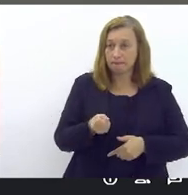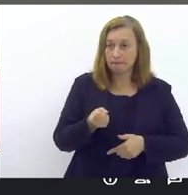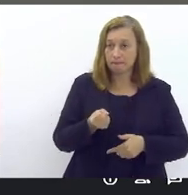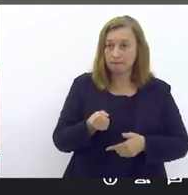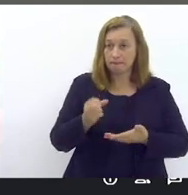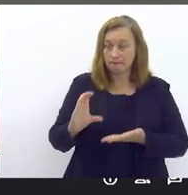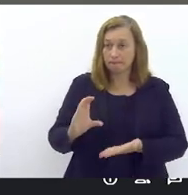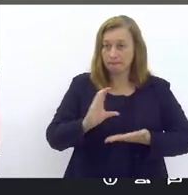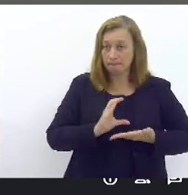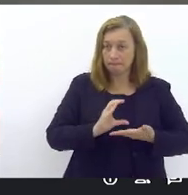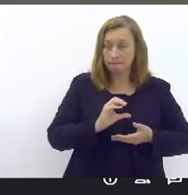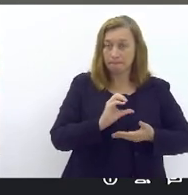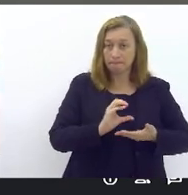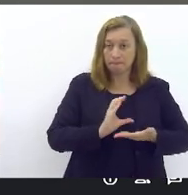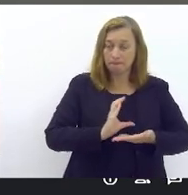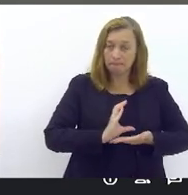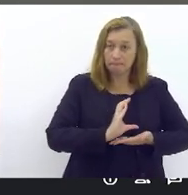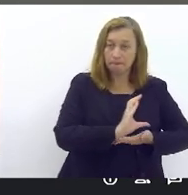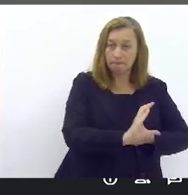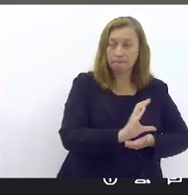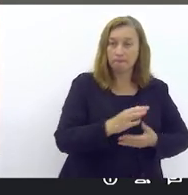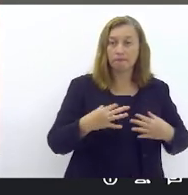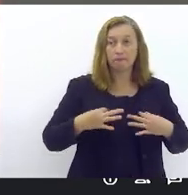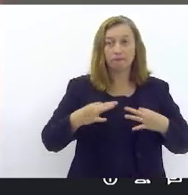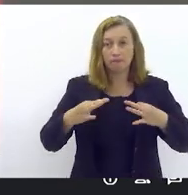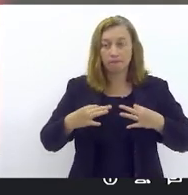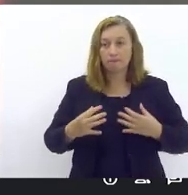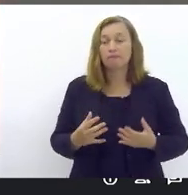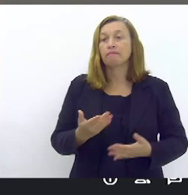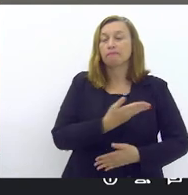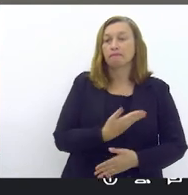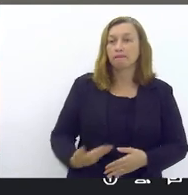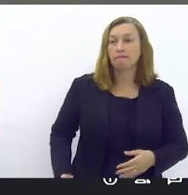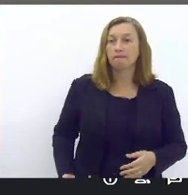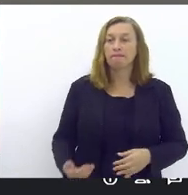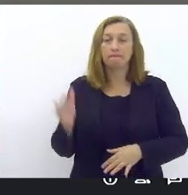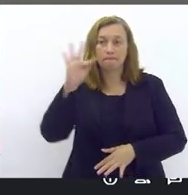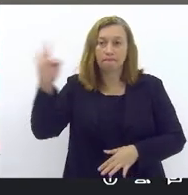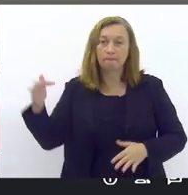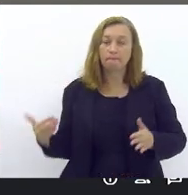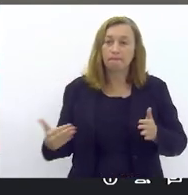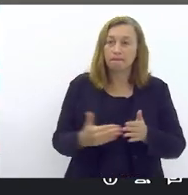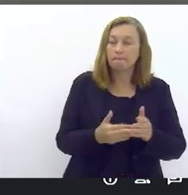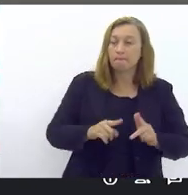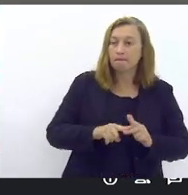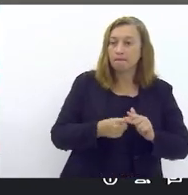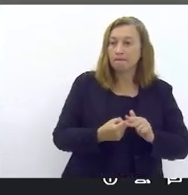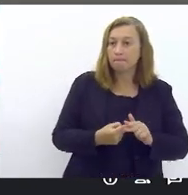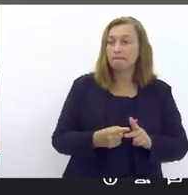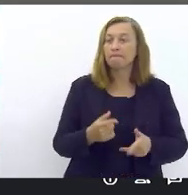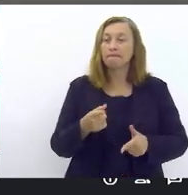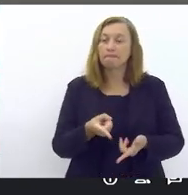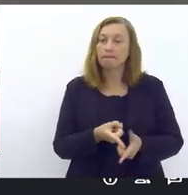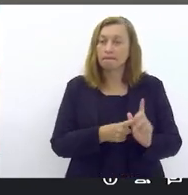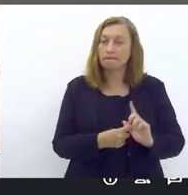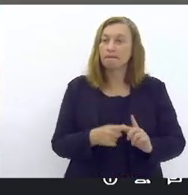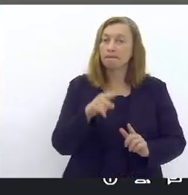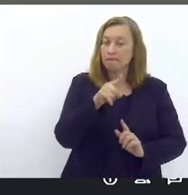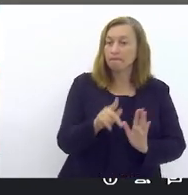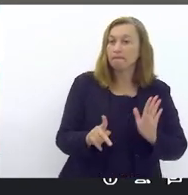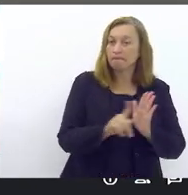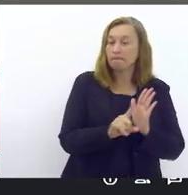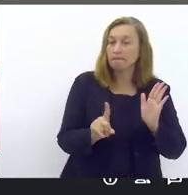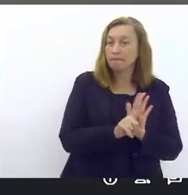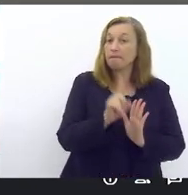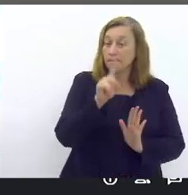recursos de transferências voluntárias do governo federal até regularizar essa situação. Esse projeto de lei também é